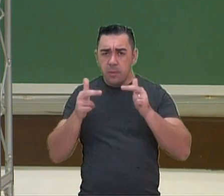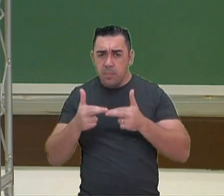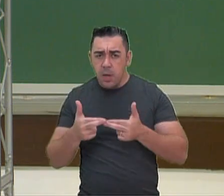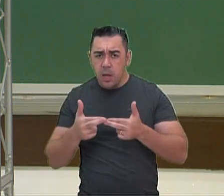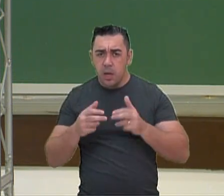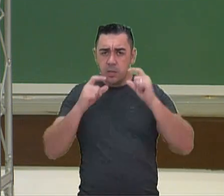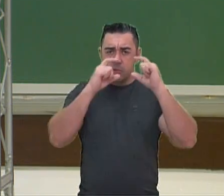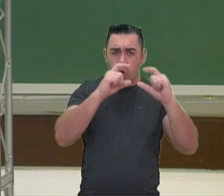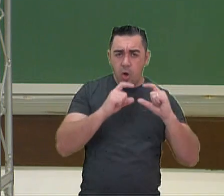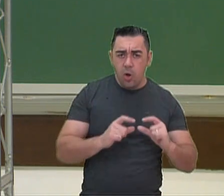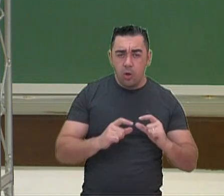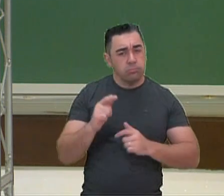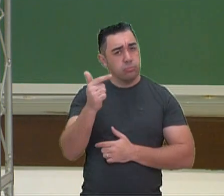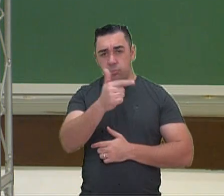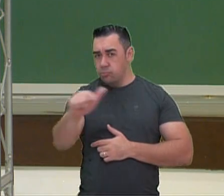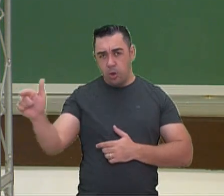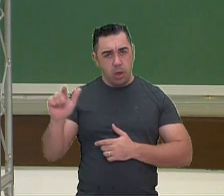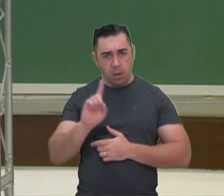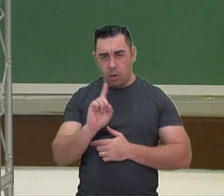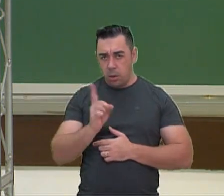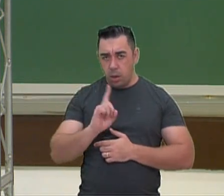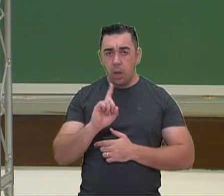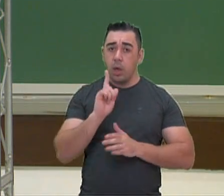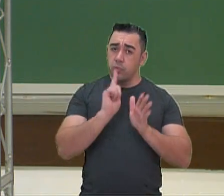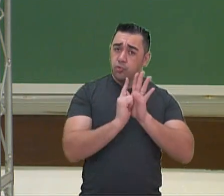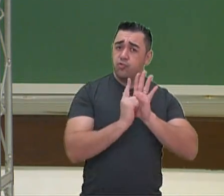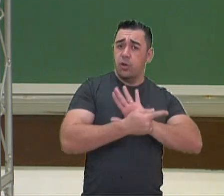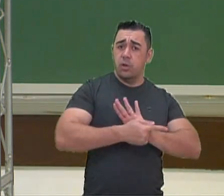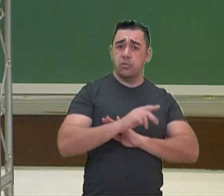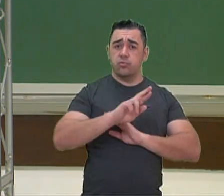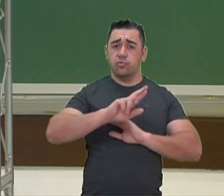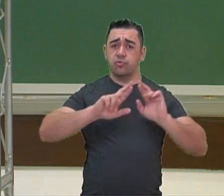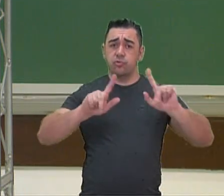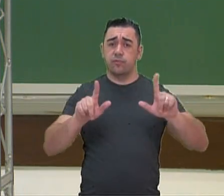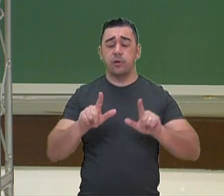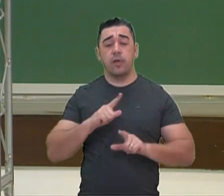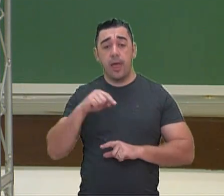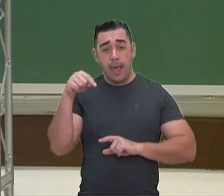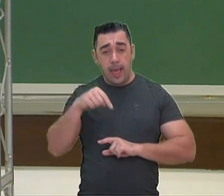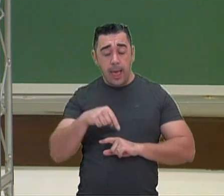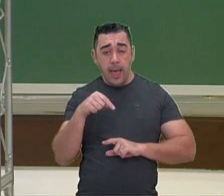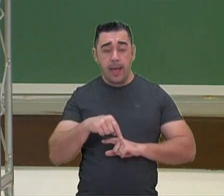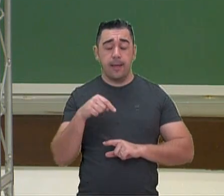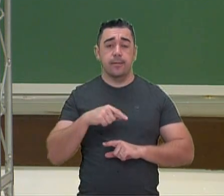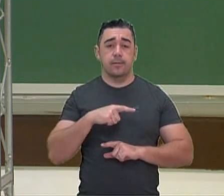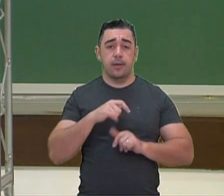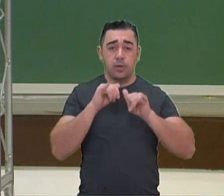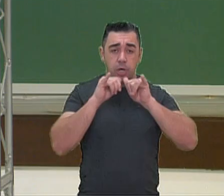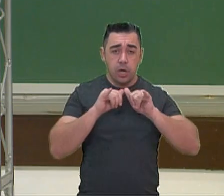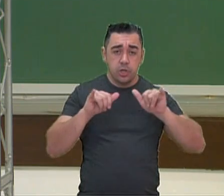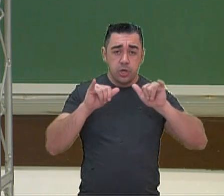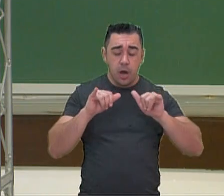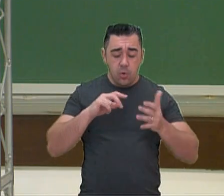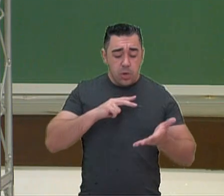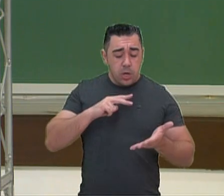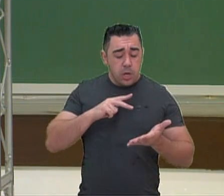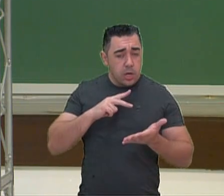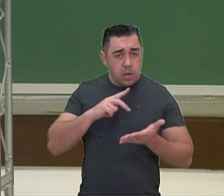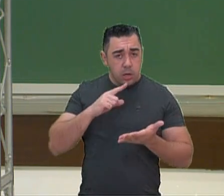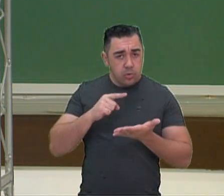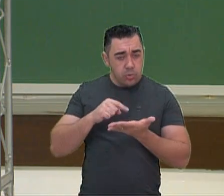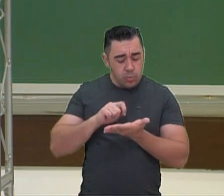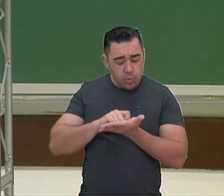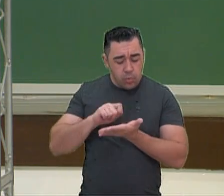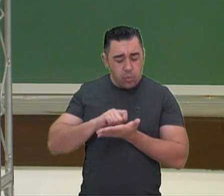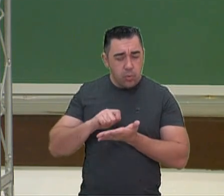Não. Percebe? Então, esse é um gênero textual que também tem características específicas do